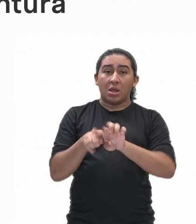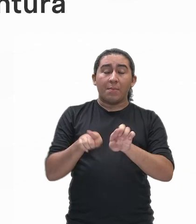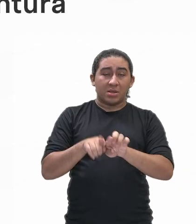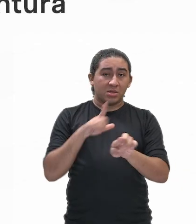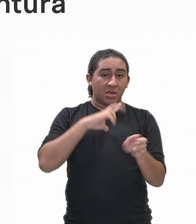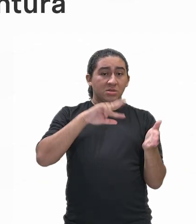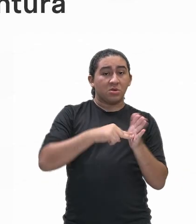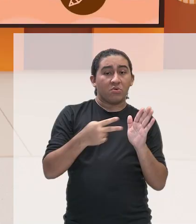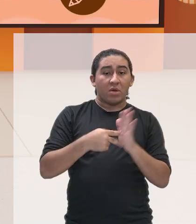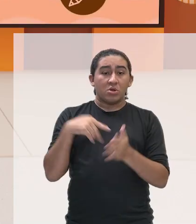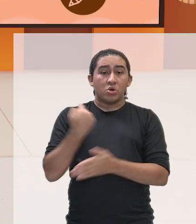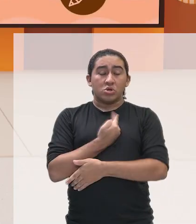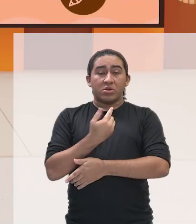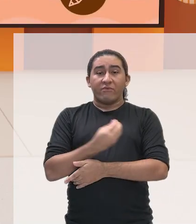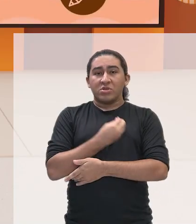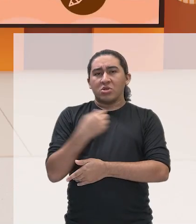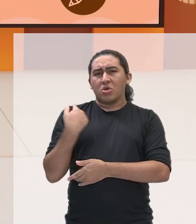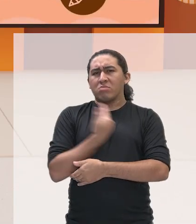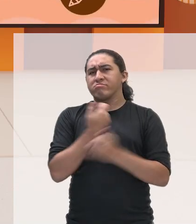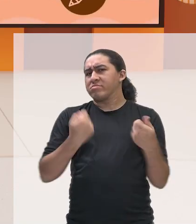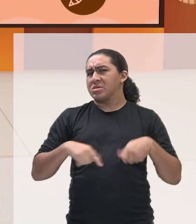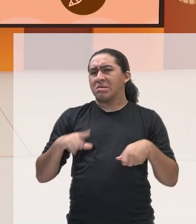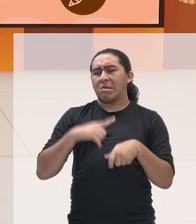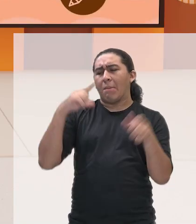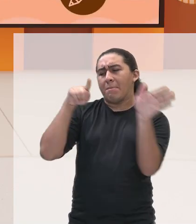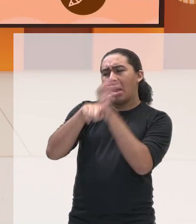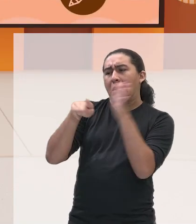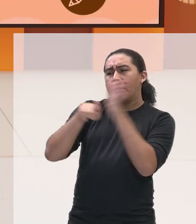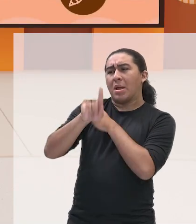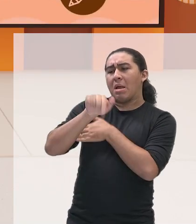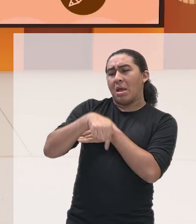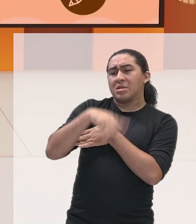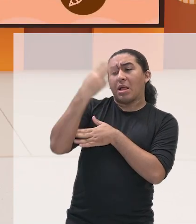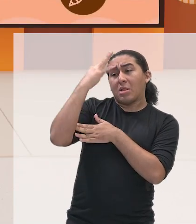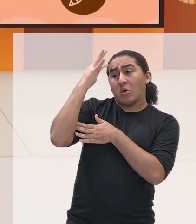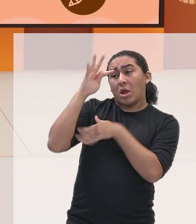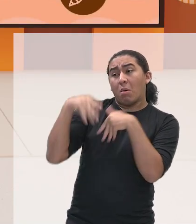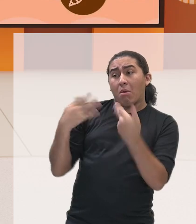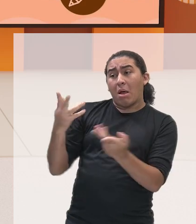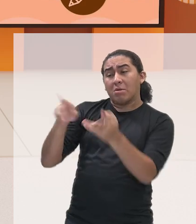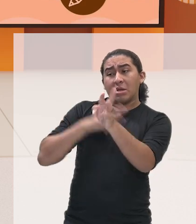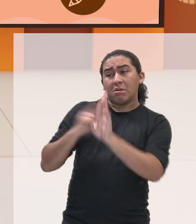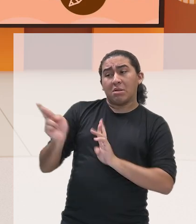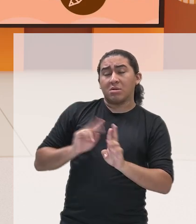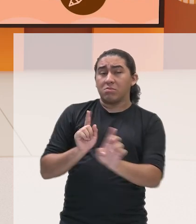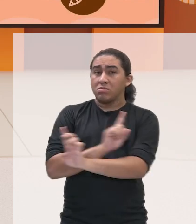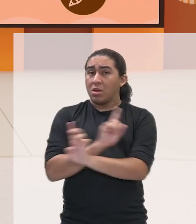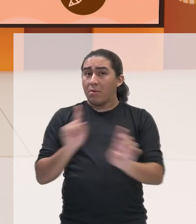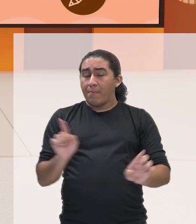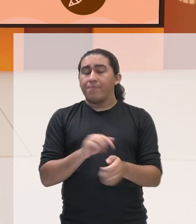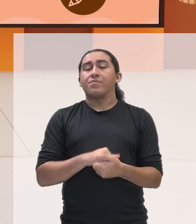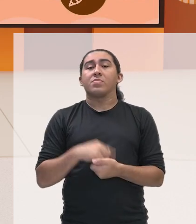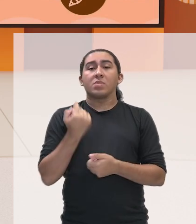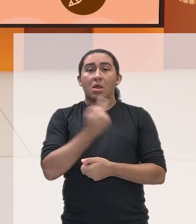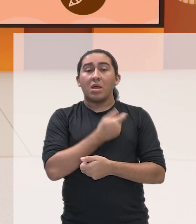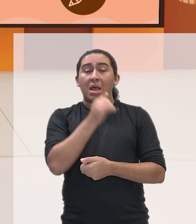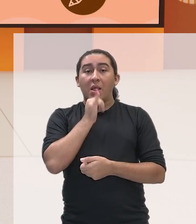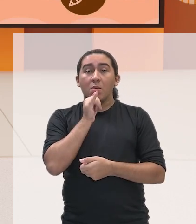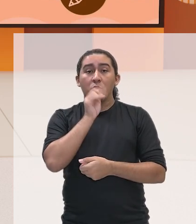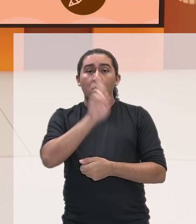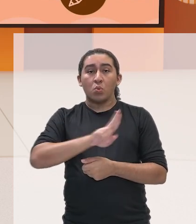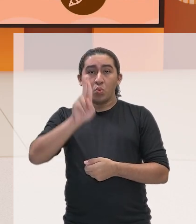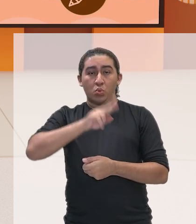sentido. Nós não precisamos ficar perguntando se isso aqui, que teoria é essa para fazer as coisas. Por exemplo, nós usamos um